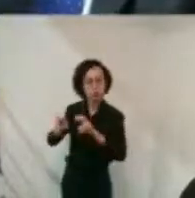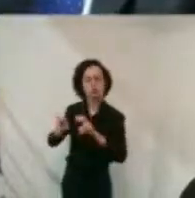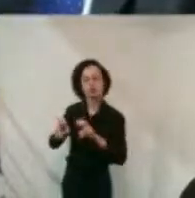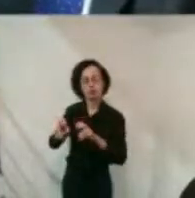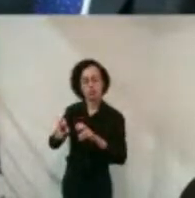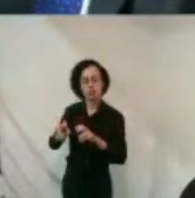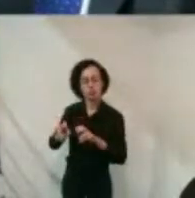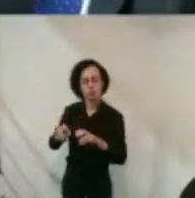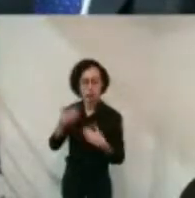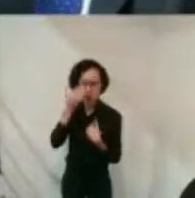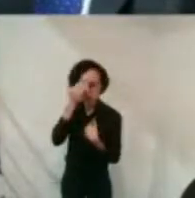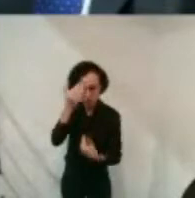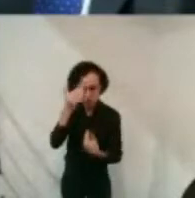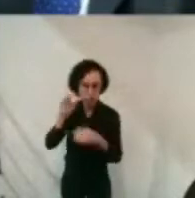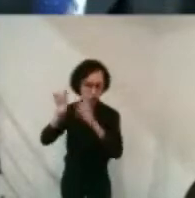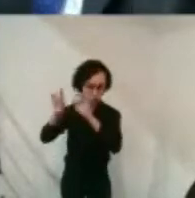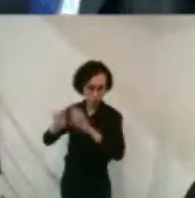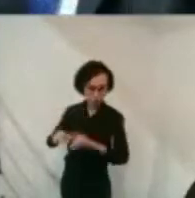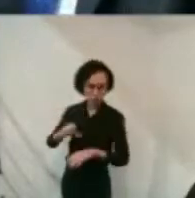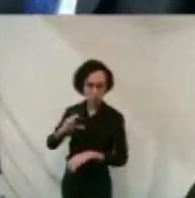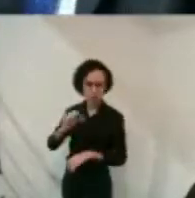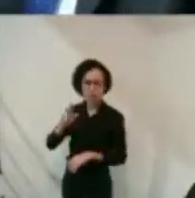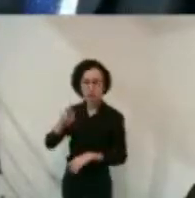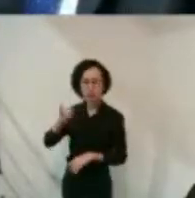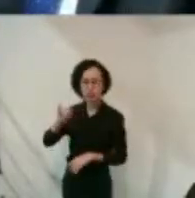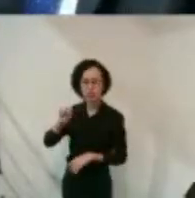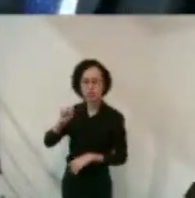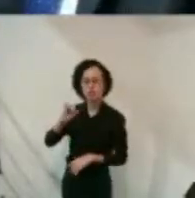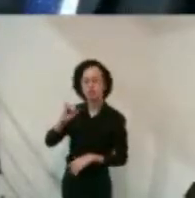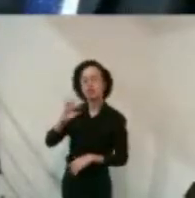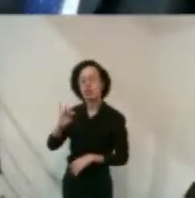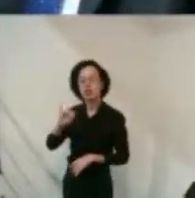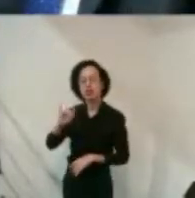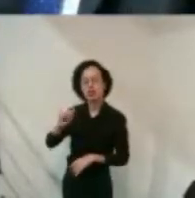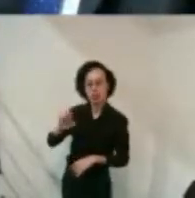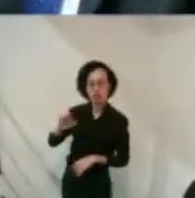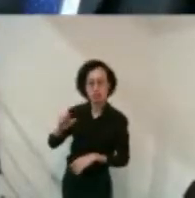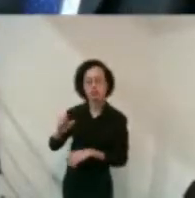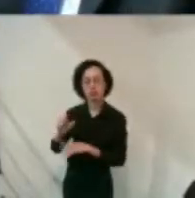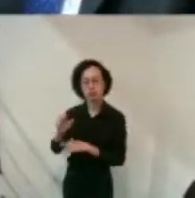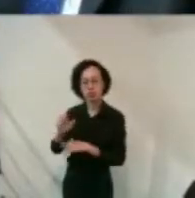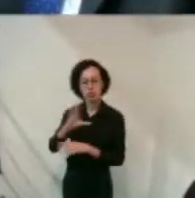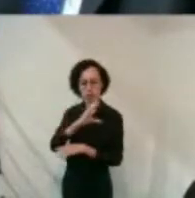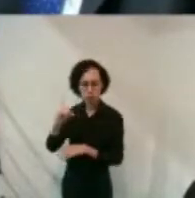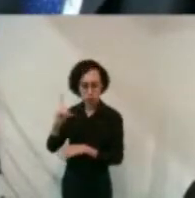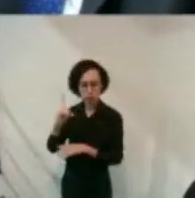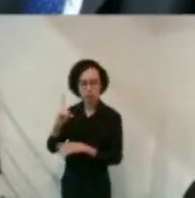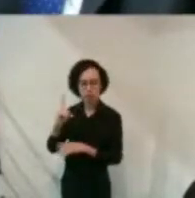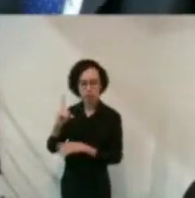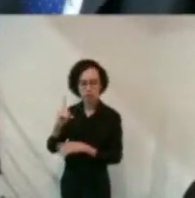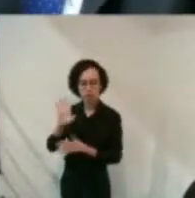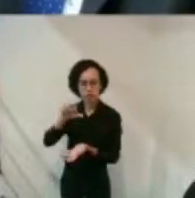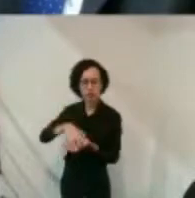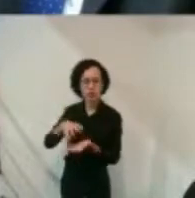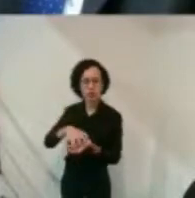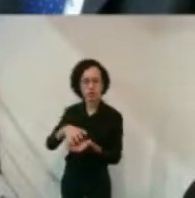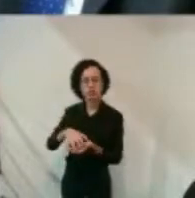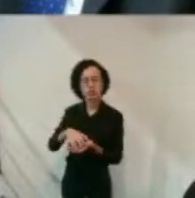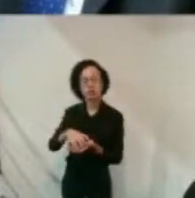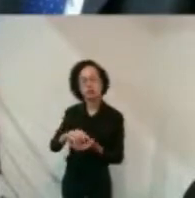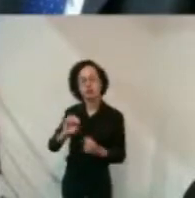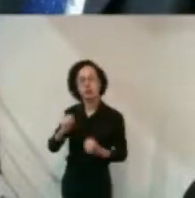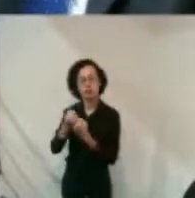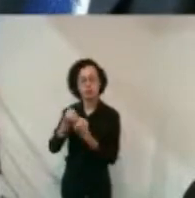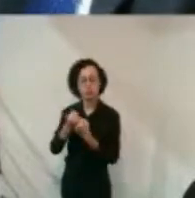aqui faço um agradecimento especial à doutora Cristiane Roberto, nossa coordenadora do Centro de Apoio Operacional ao Meio